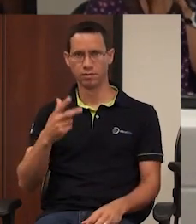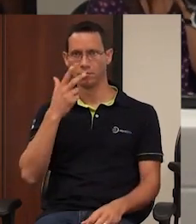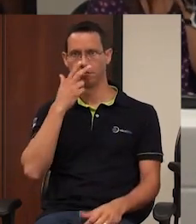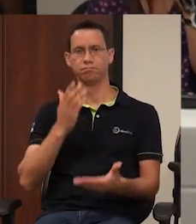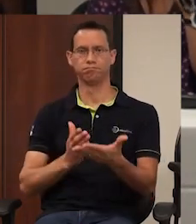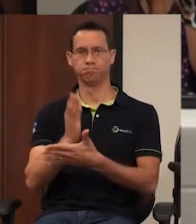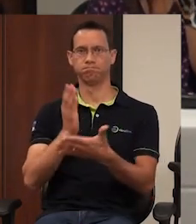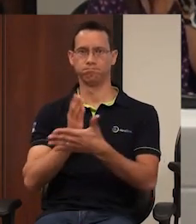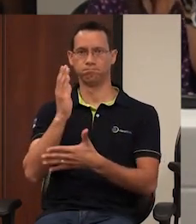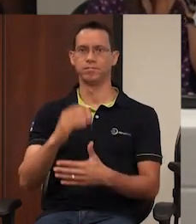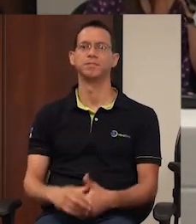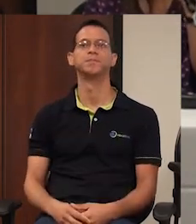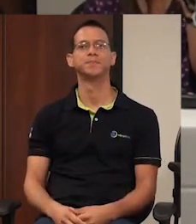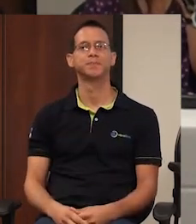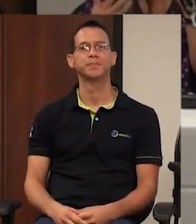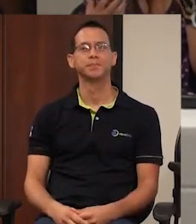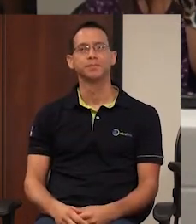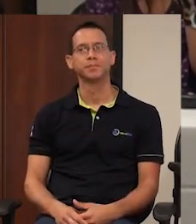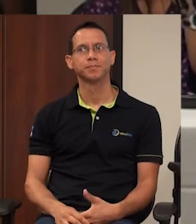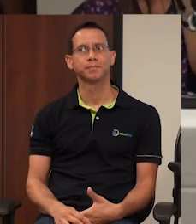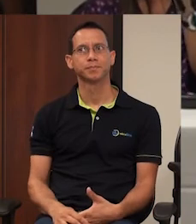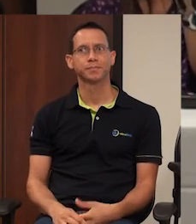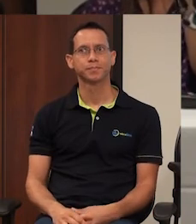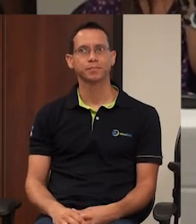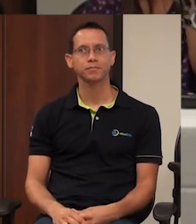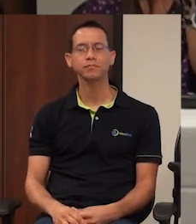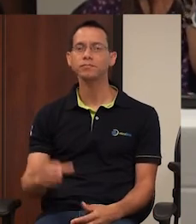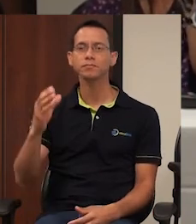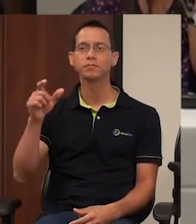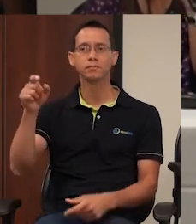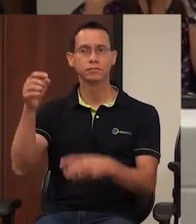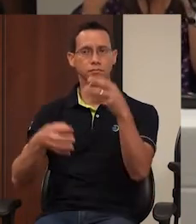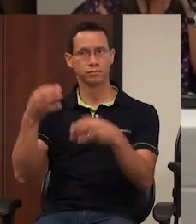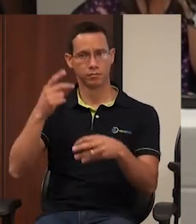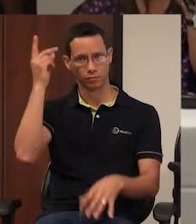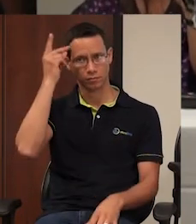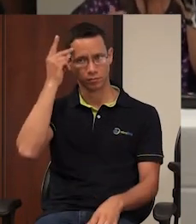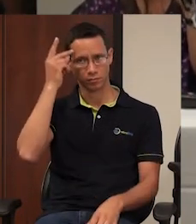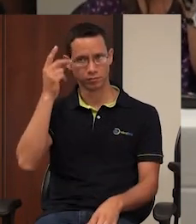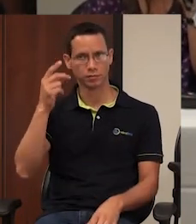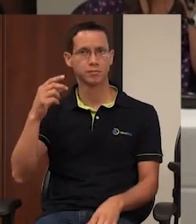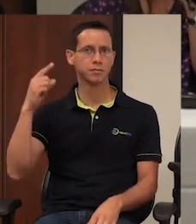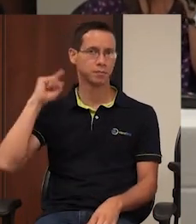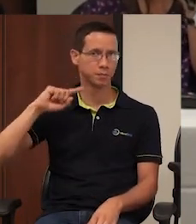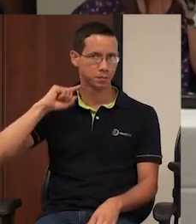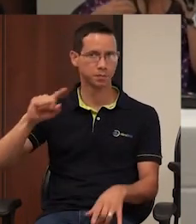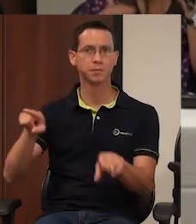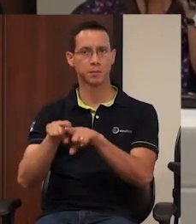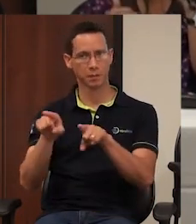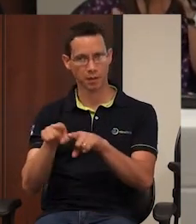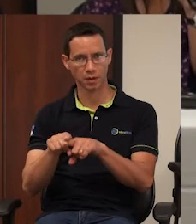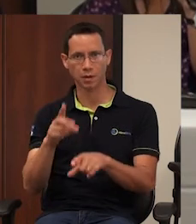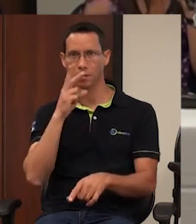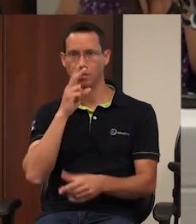reforma. Né? Então, ou seja, o entendimento do Tribunal de São Paulo, até de Minas Gerais também tem o conhecimento, é